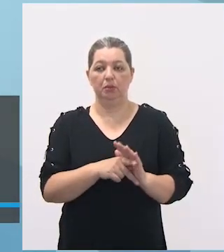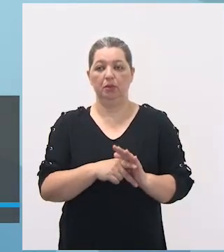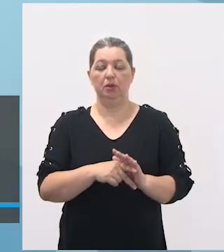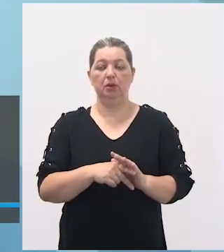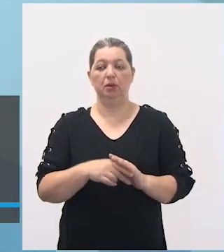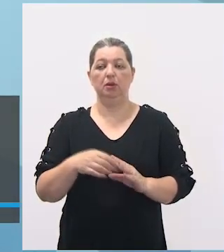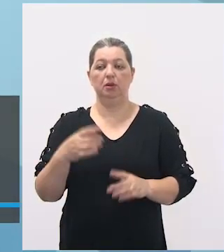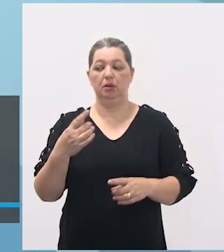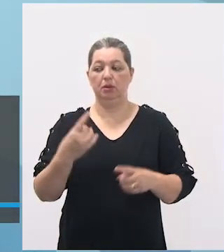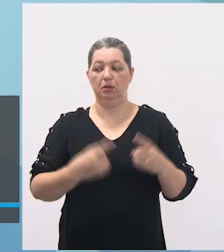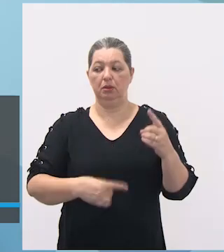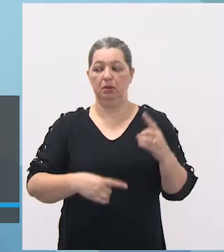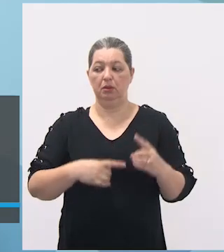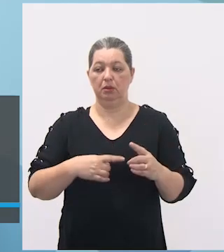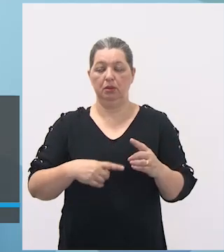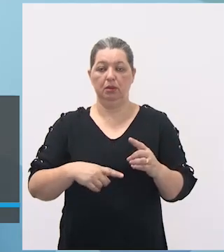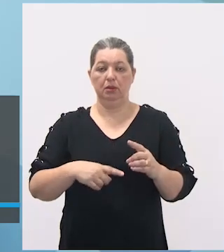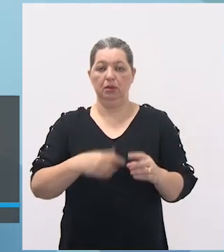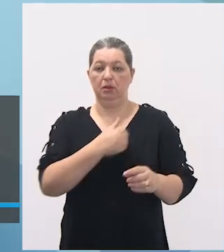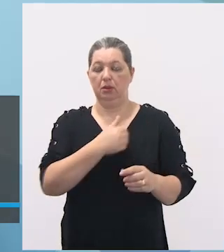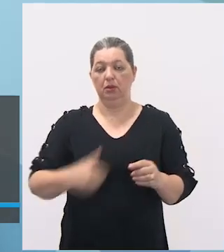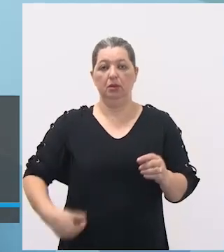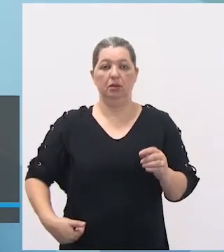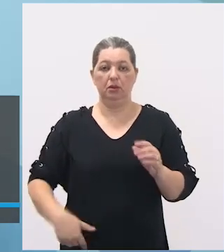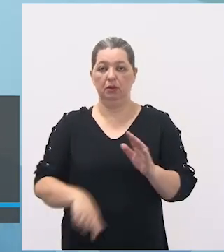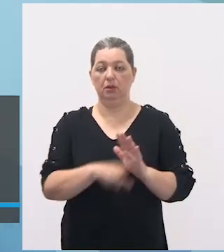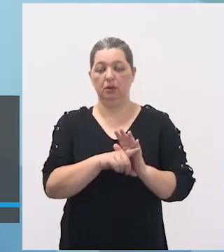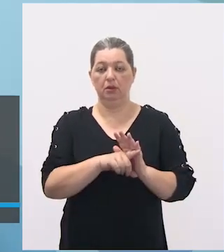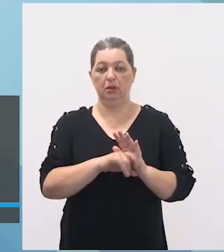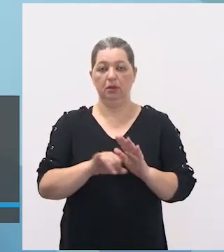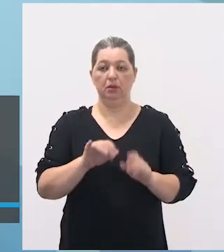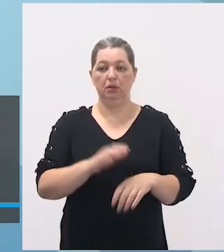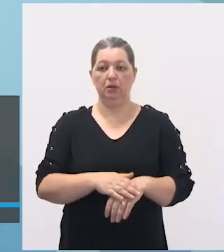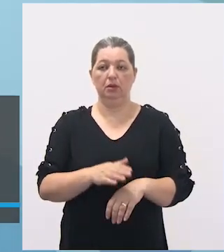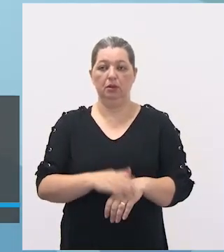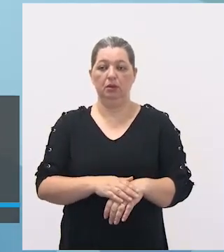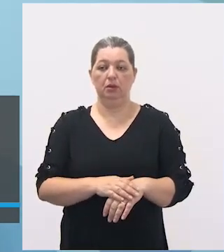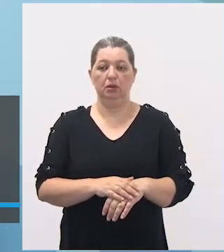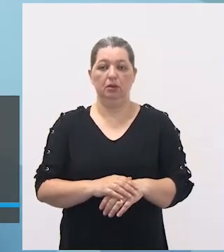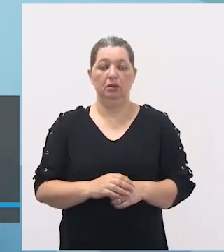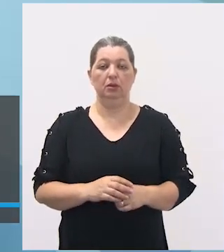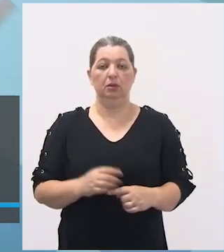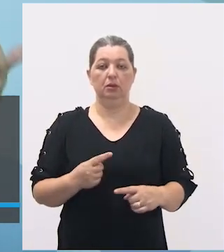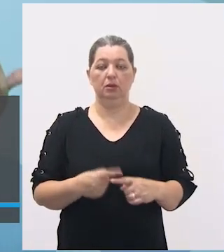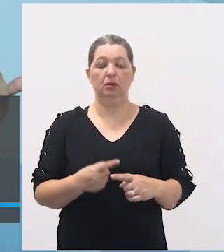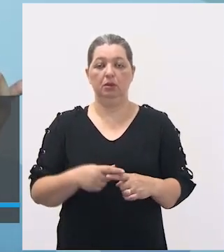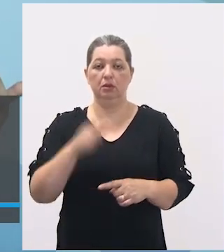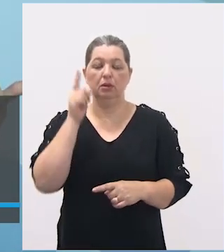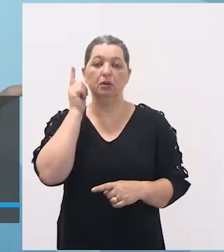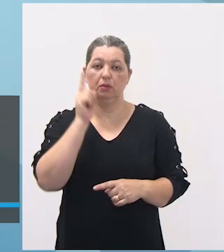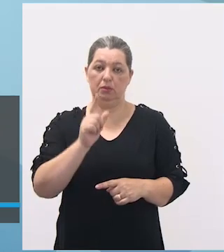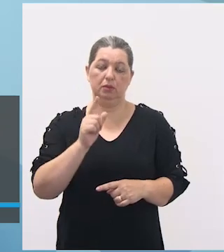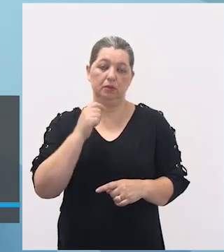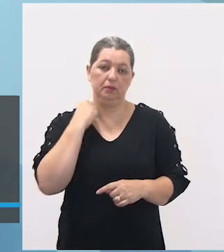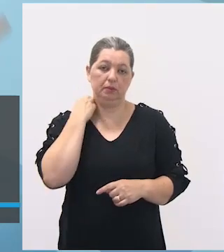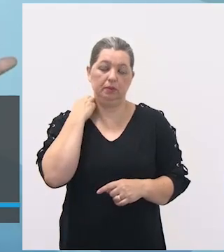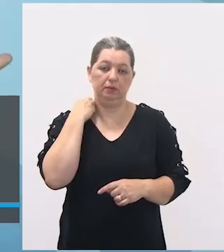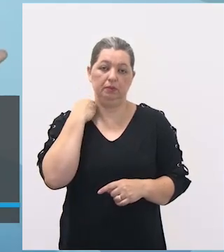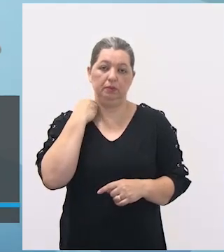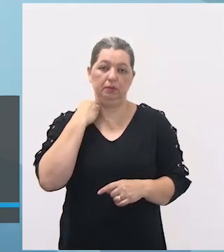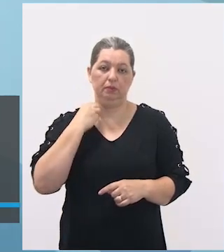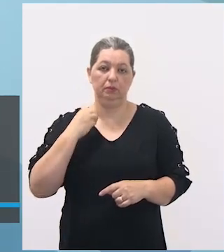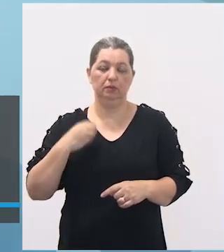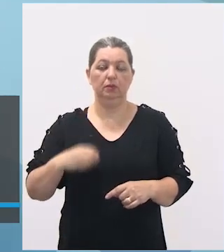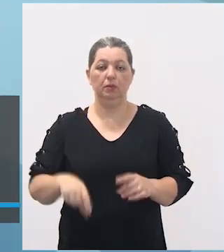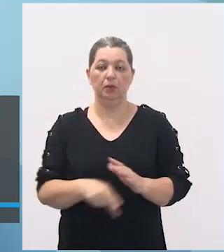Tá? Então, é por meio das avaliações de larga escala que a gente consegue trazer um significado para a